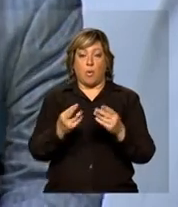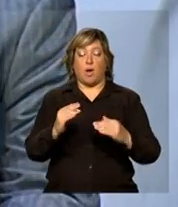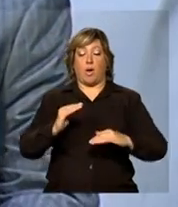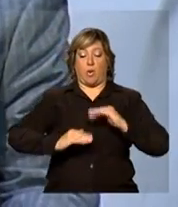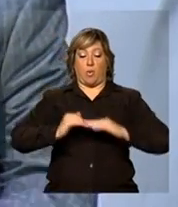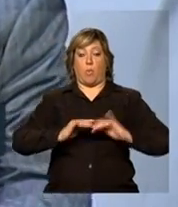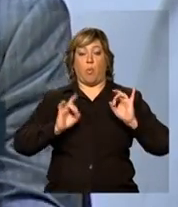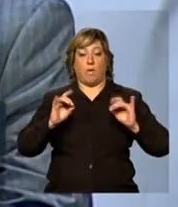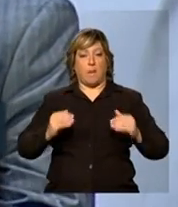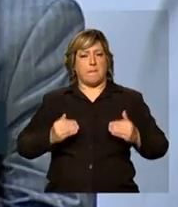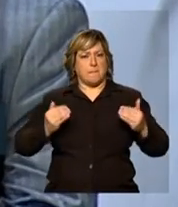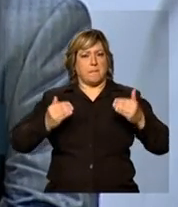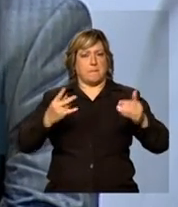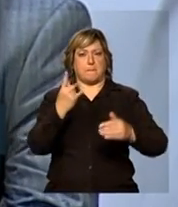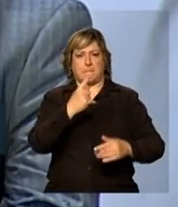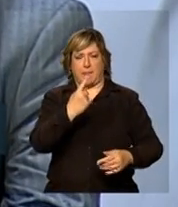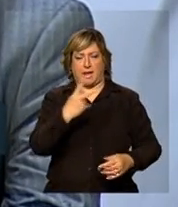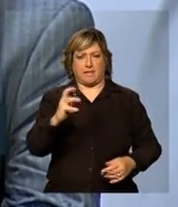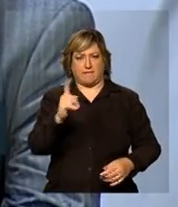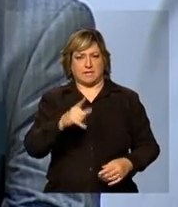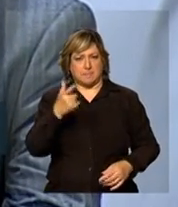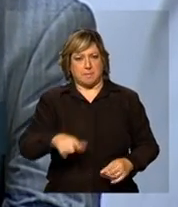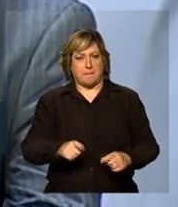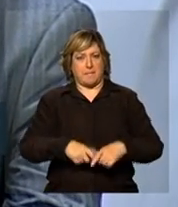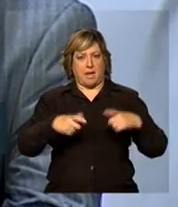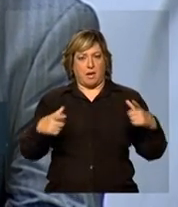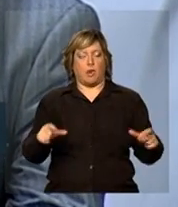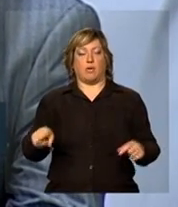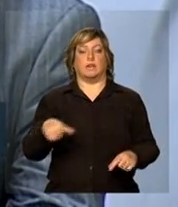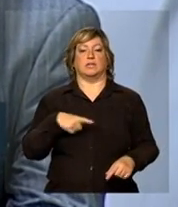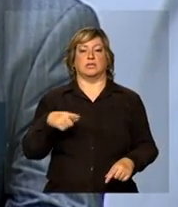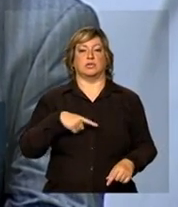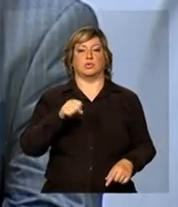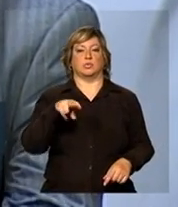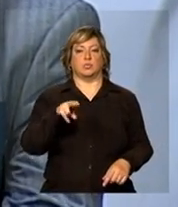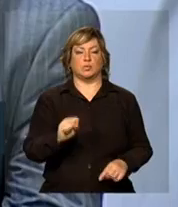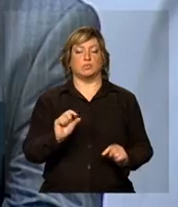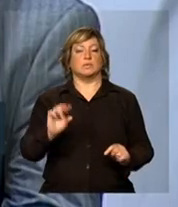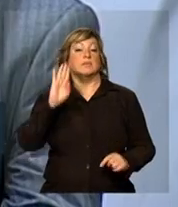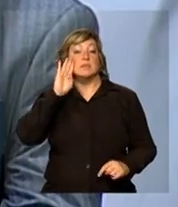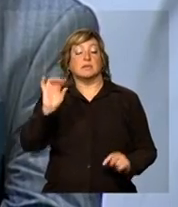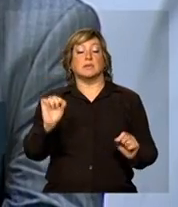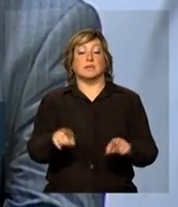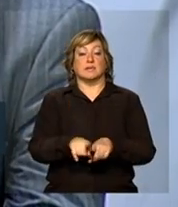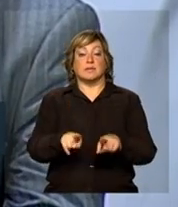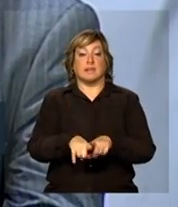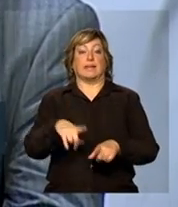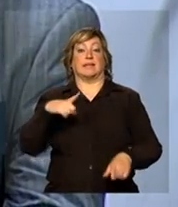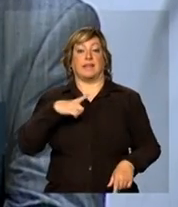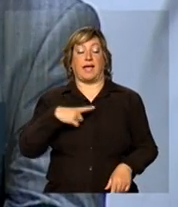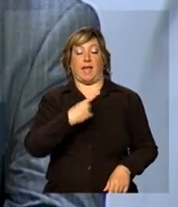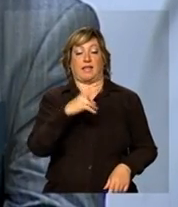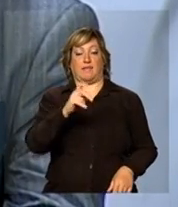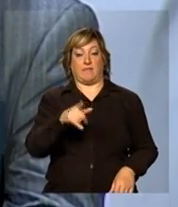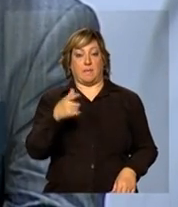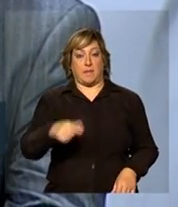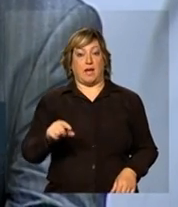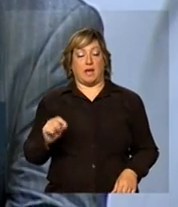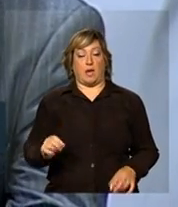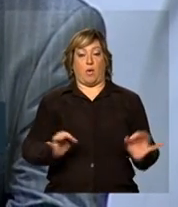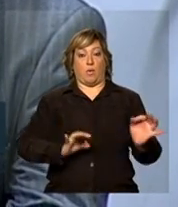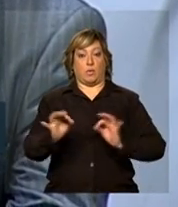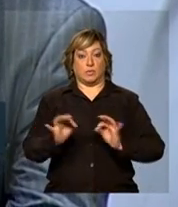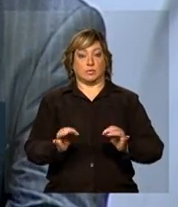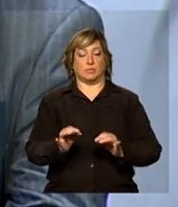qualificação cada vez maior das estruturas do Sistema Único de Saúde, sobretudo, termos cada vez mais organizações procuradoras